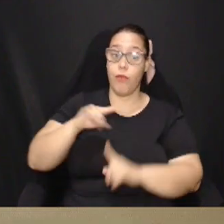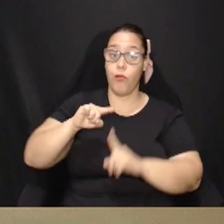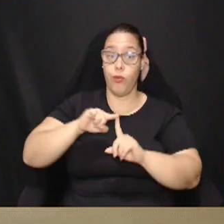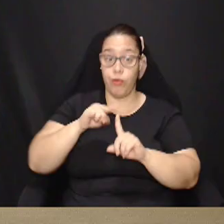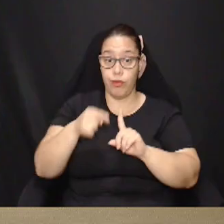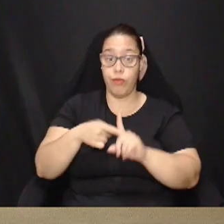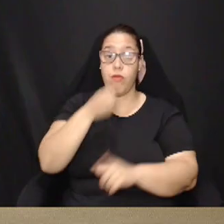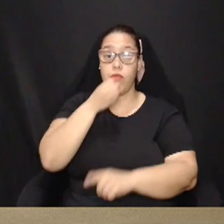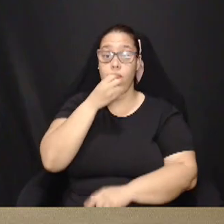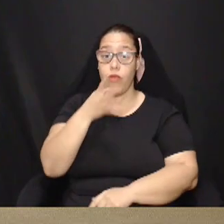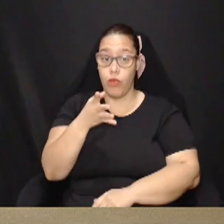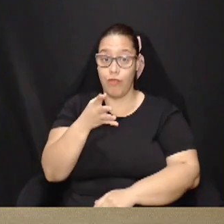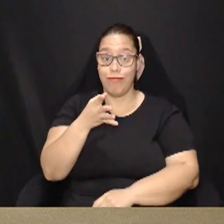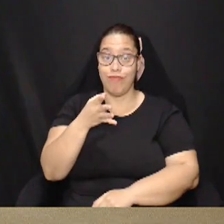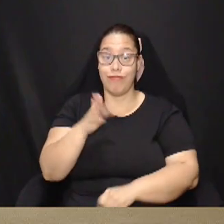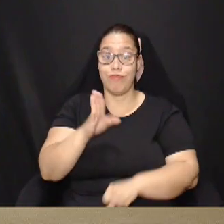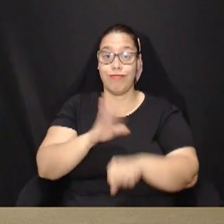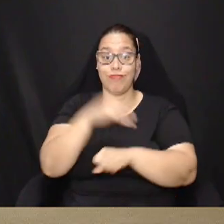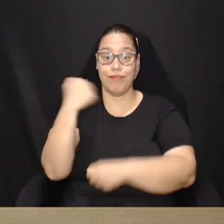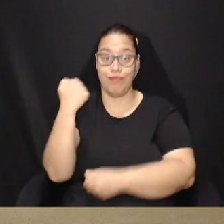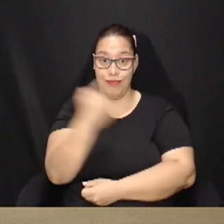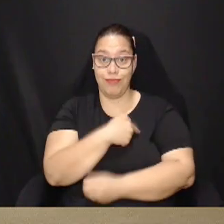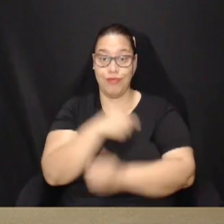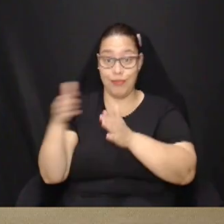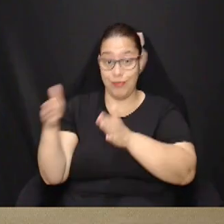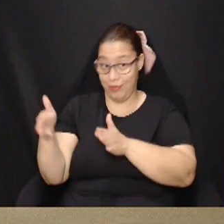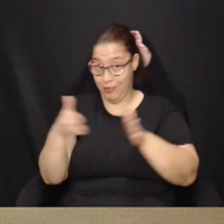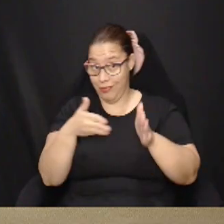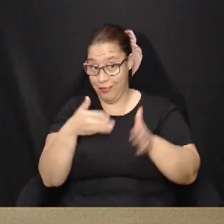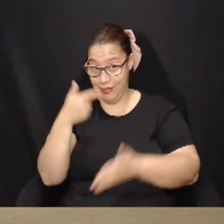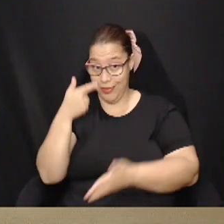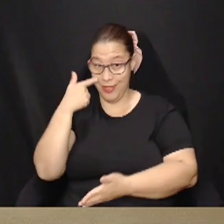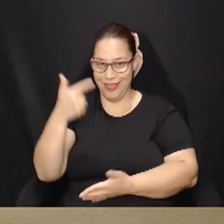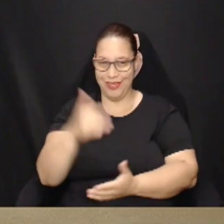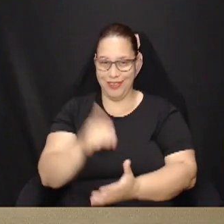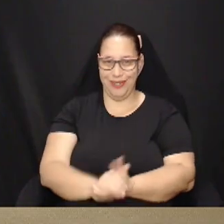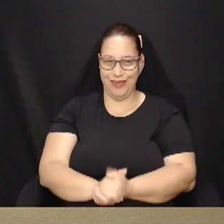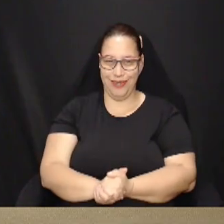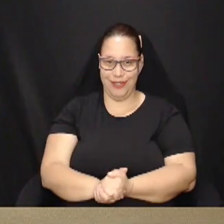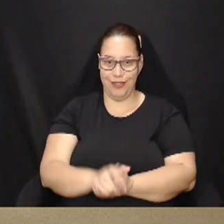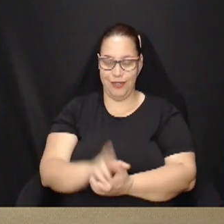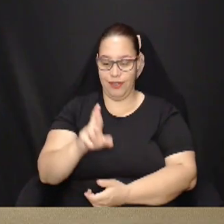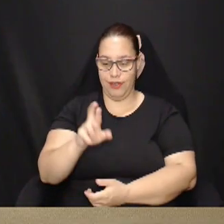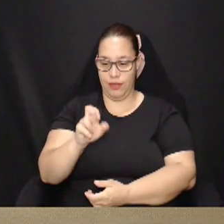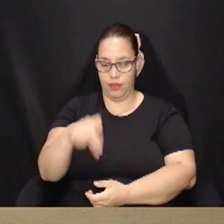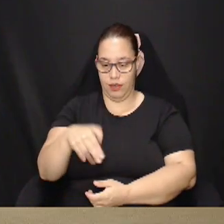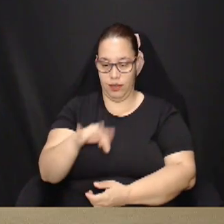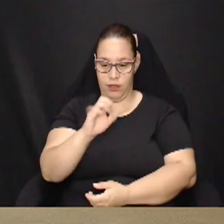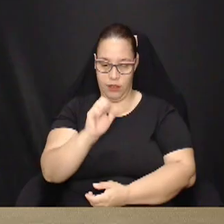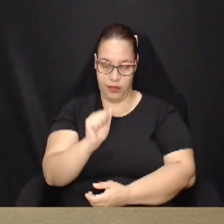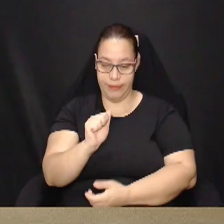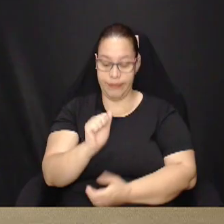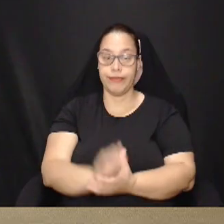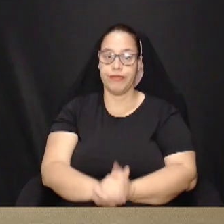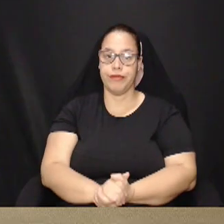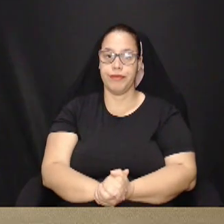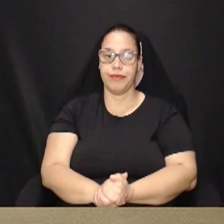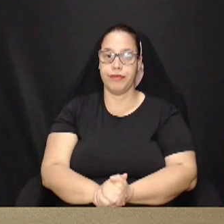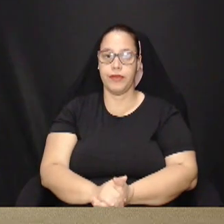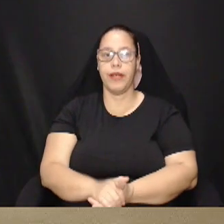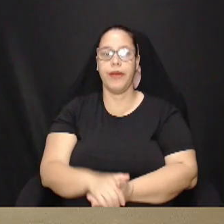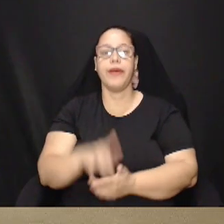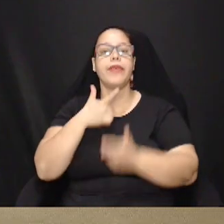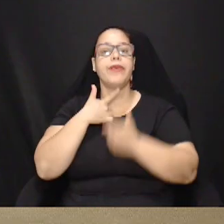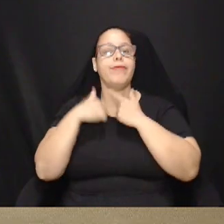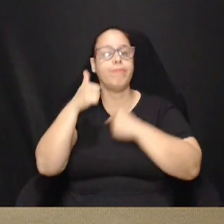Traz mais uma pra gente, produção. Vambora. Renata Pacheco, do Jardim Flamboyant. Para quem deseja ser mãe, mas